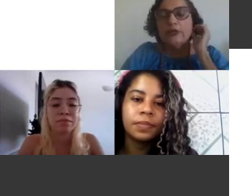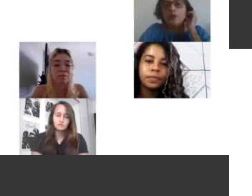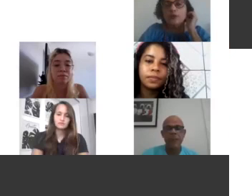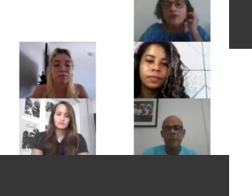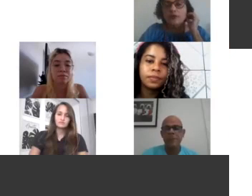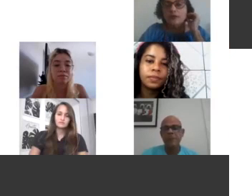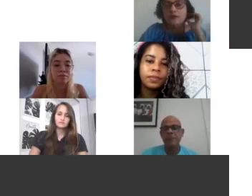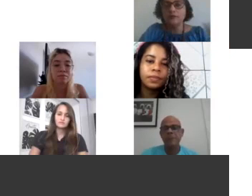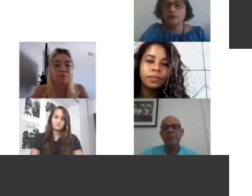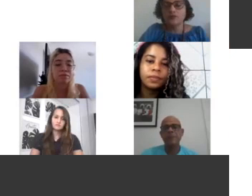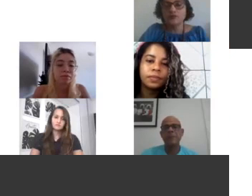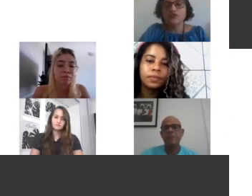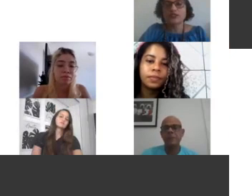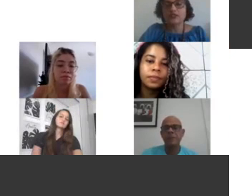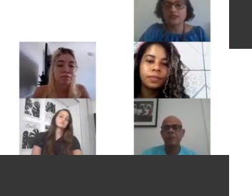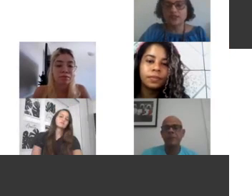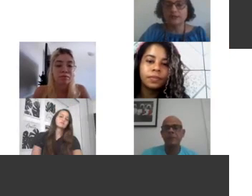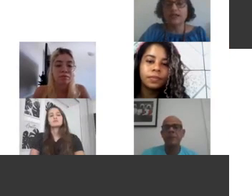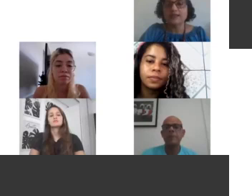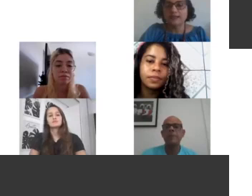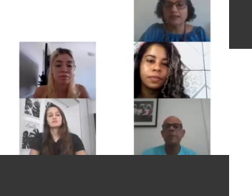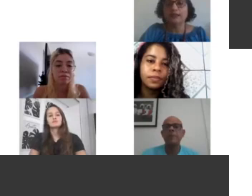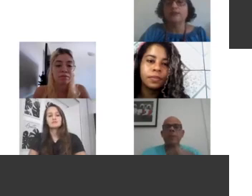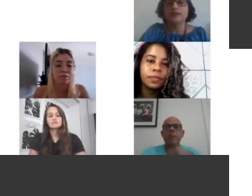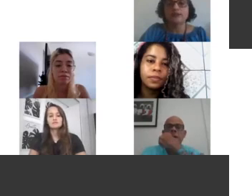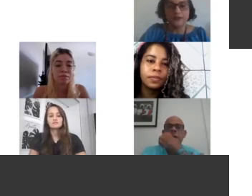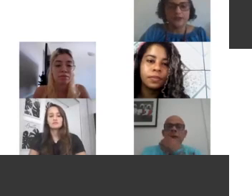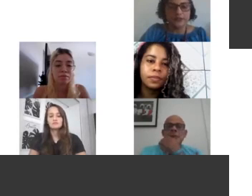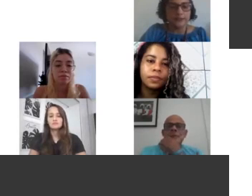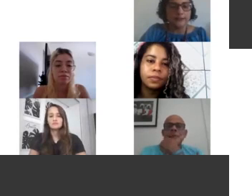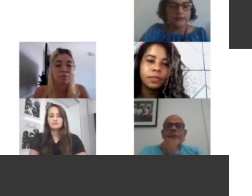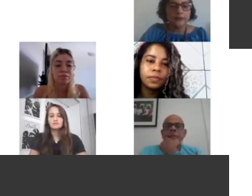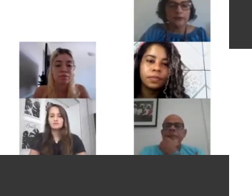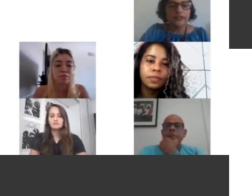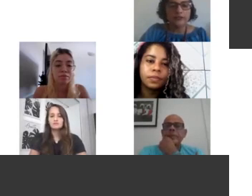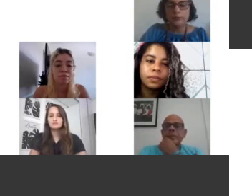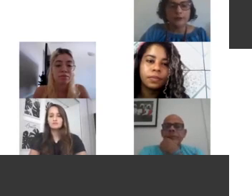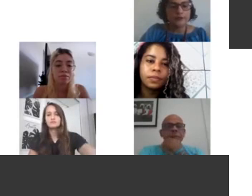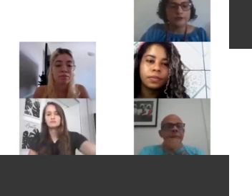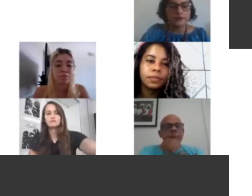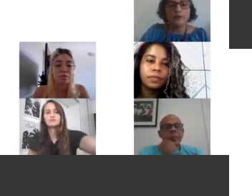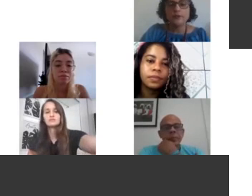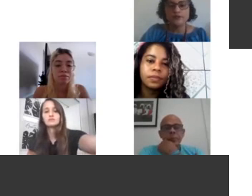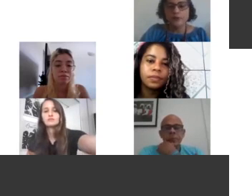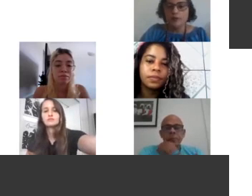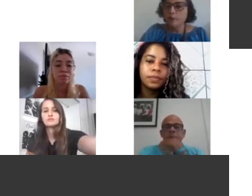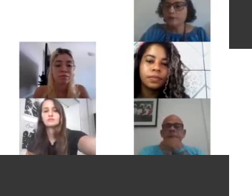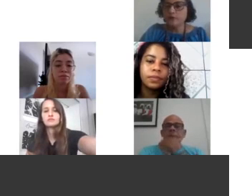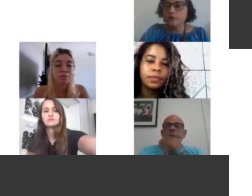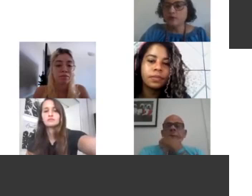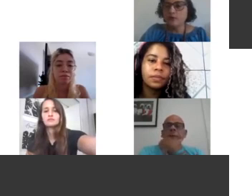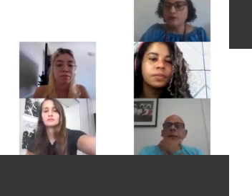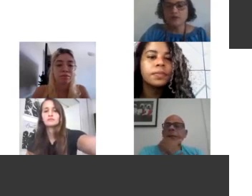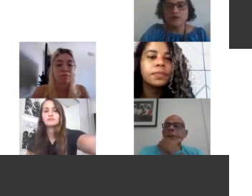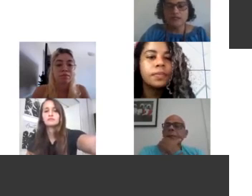multidisciplinar inclui os cursos de Ciências Naturais e Educação Física, coordenado pelo professor Romilson,